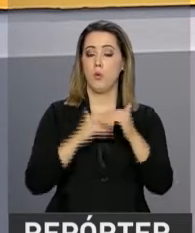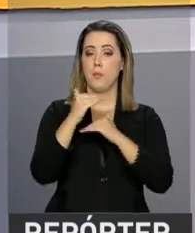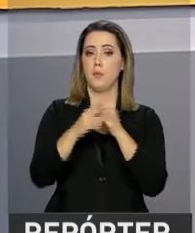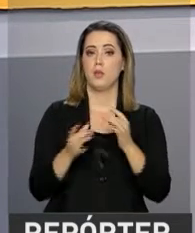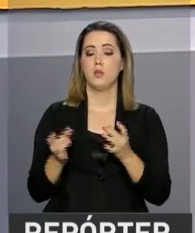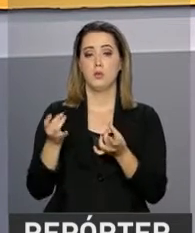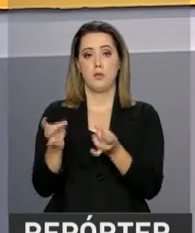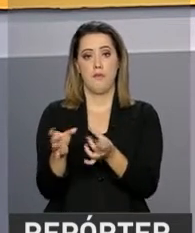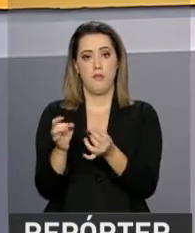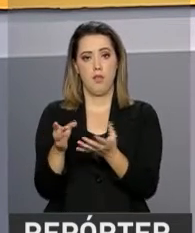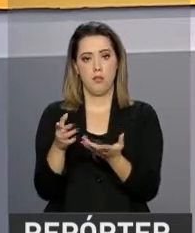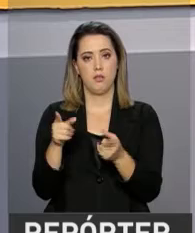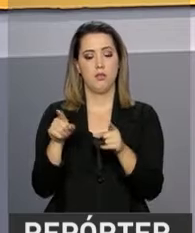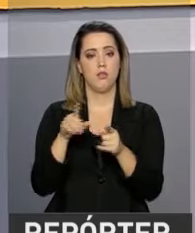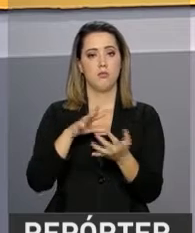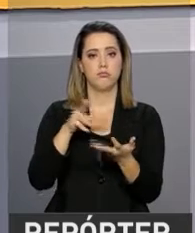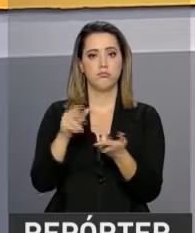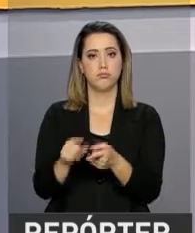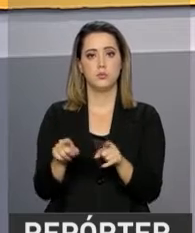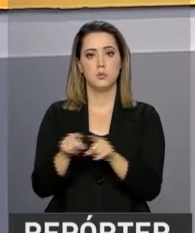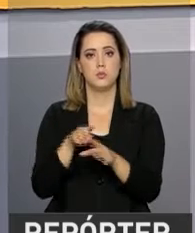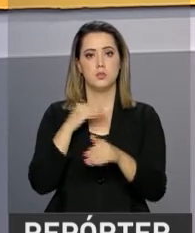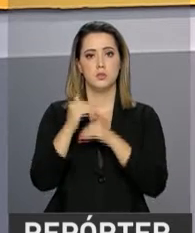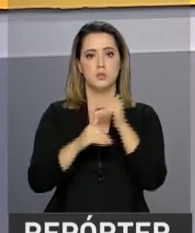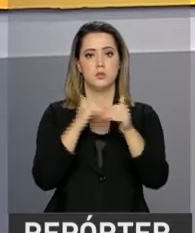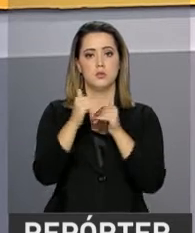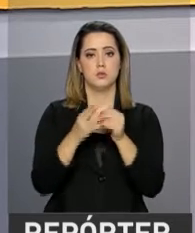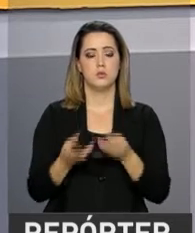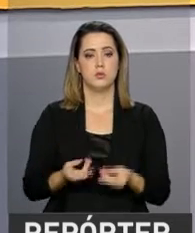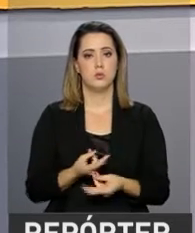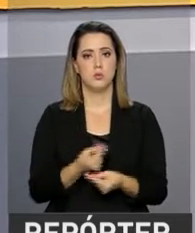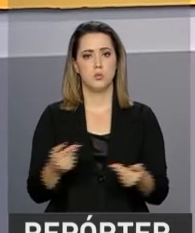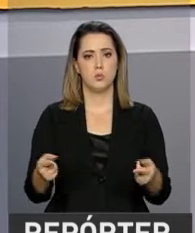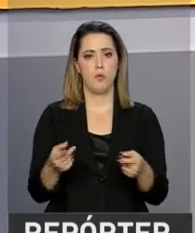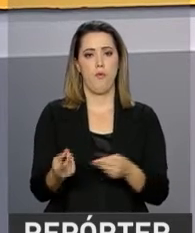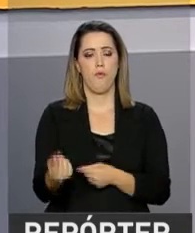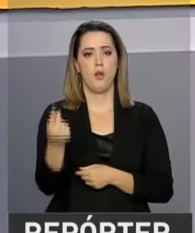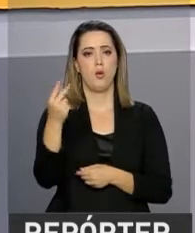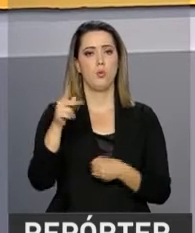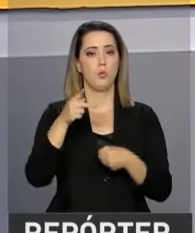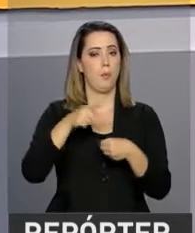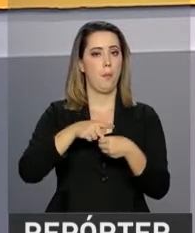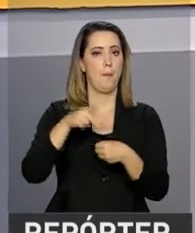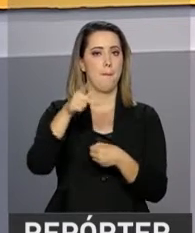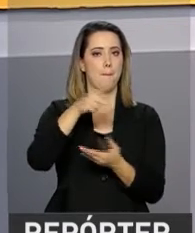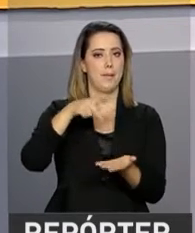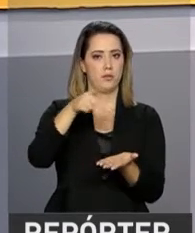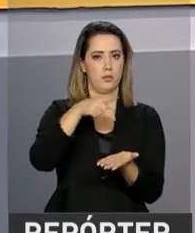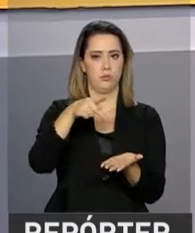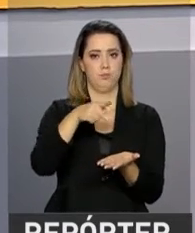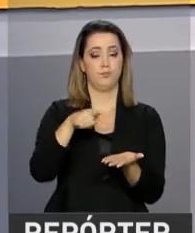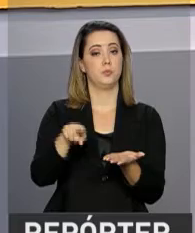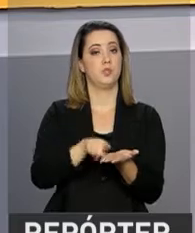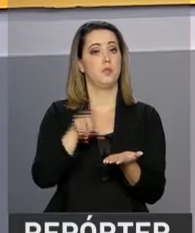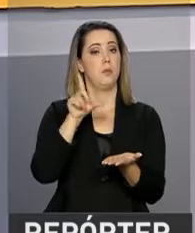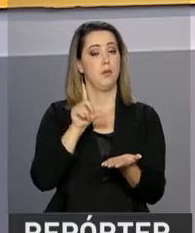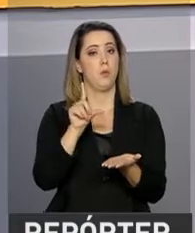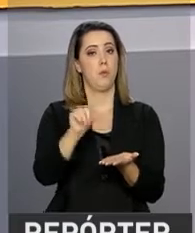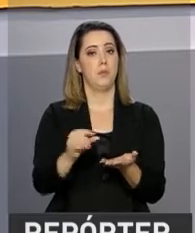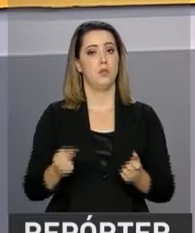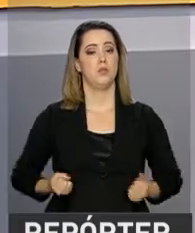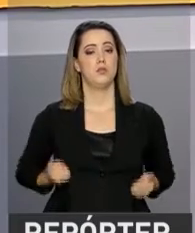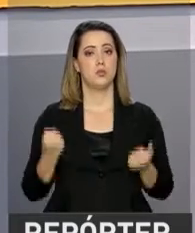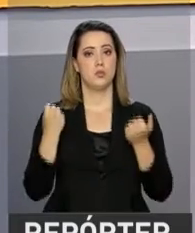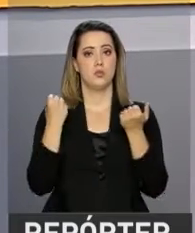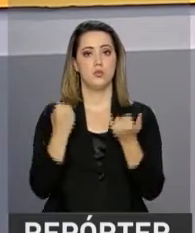receita com as exportações por conta do crescimento do volume e preços de petróleo há também com as menores despesas de